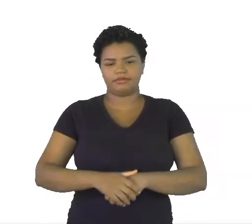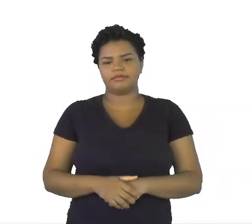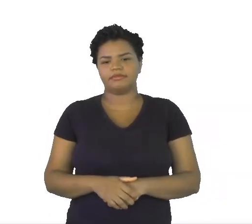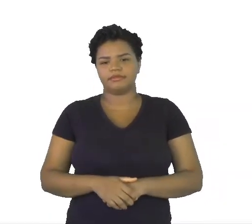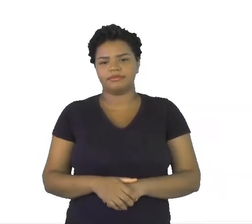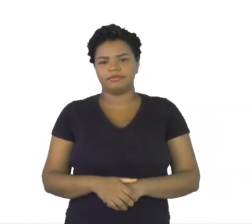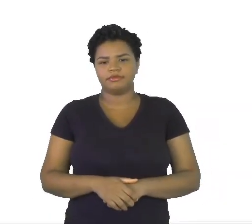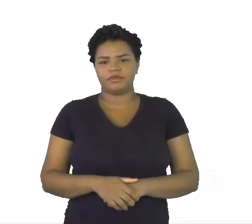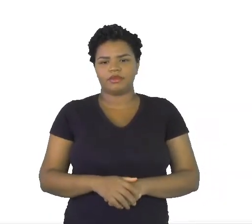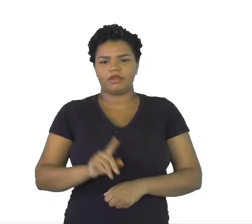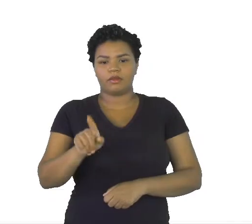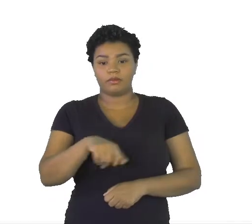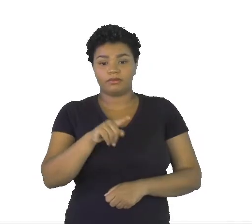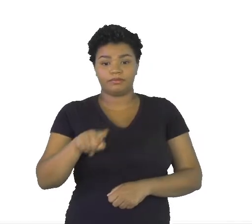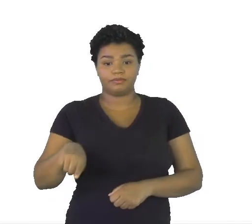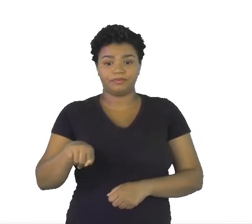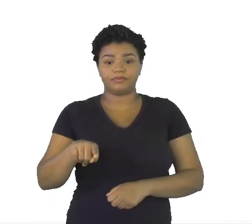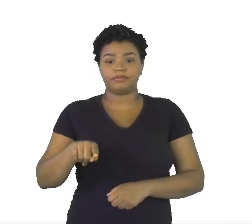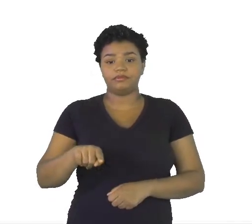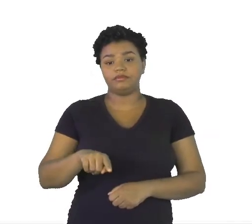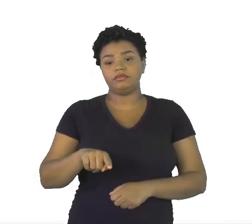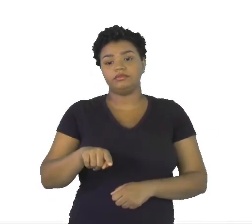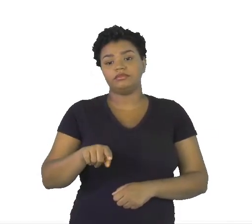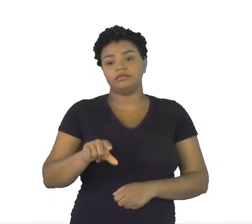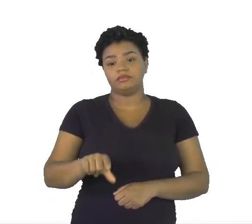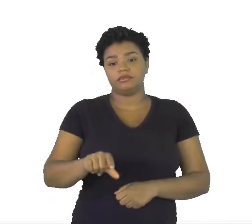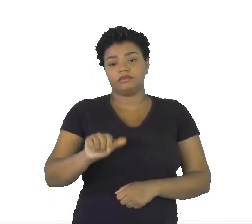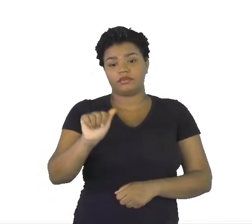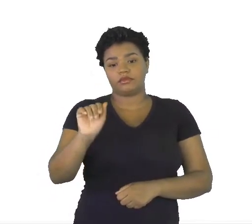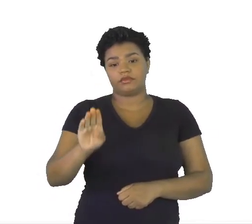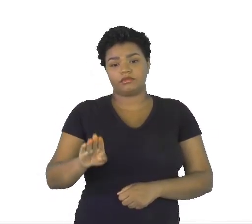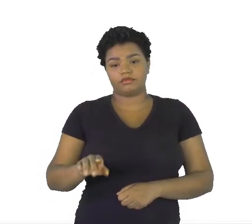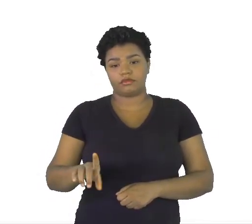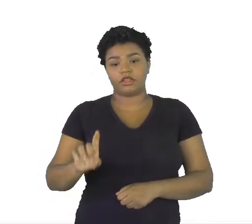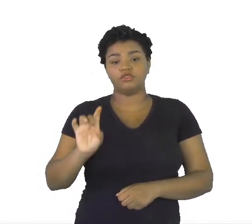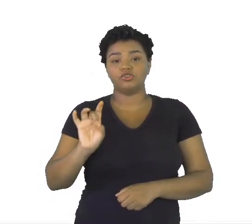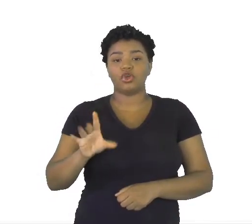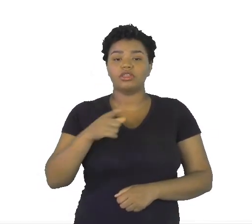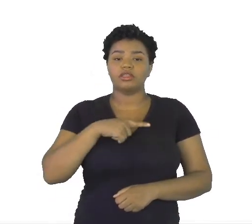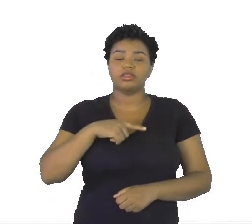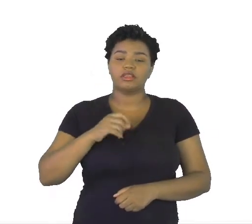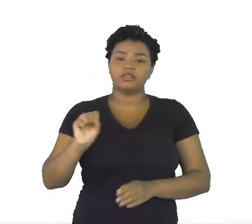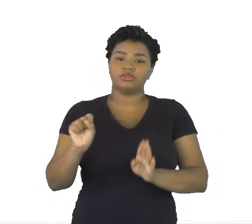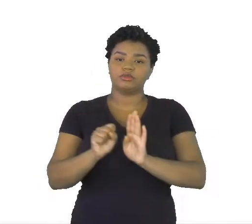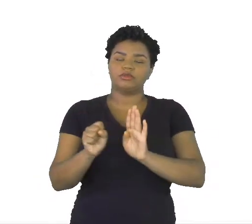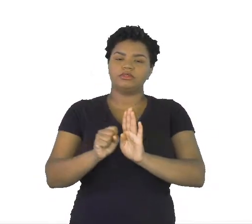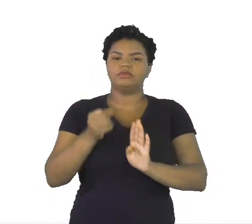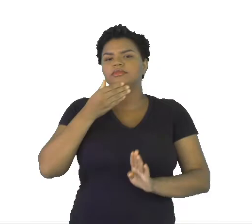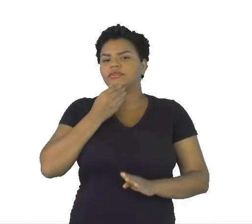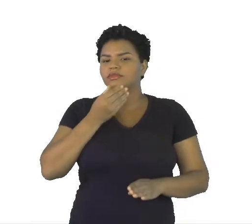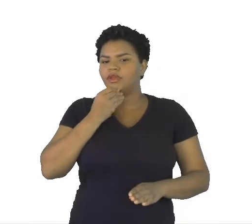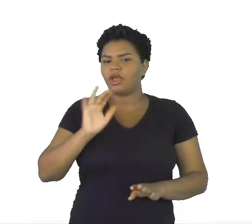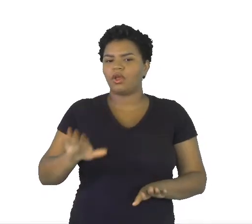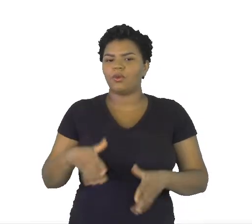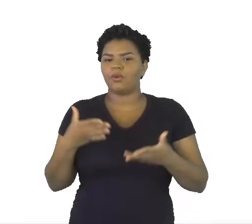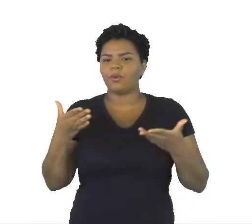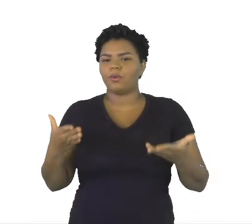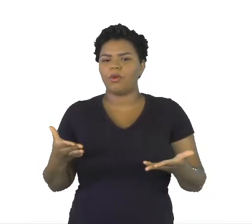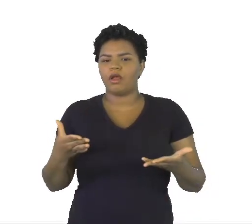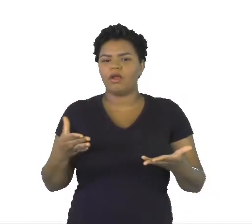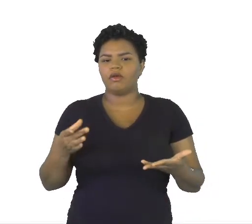Marque a alternativa que só tem substantivos masculinos. Qual dessas só